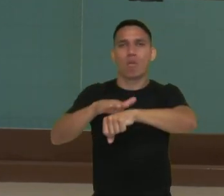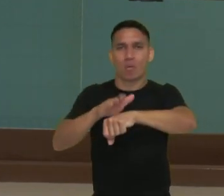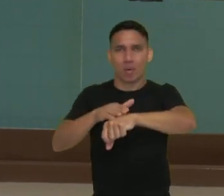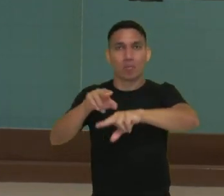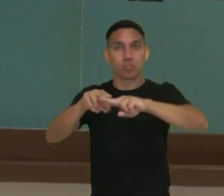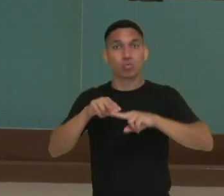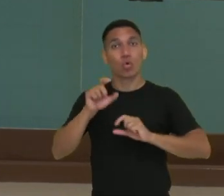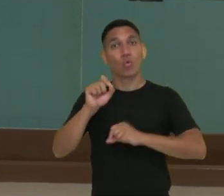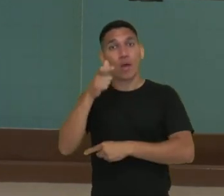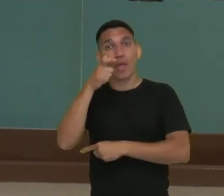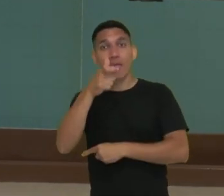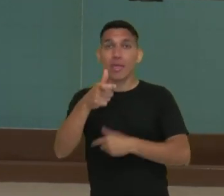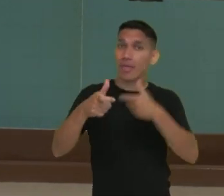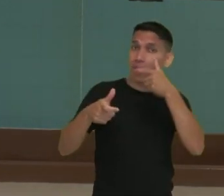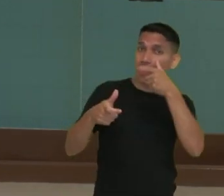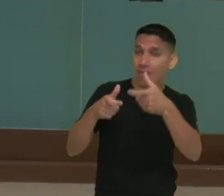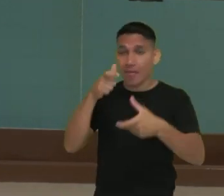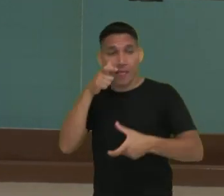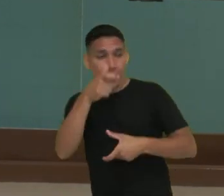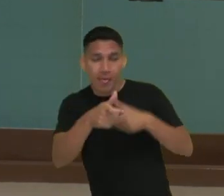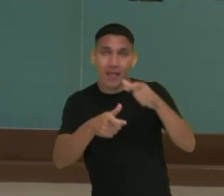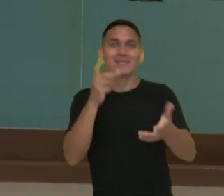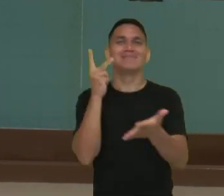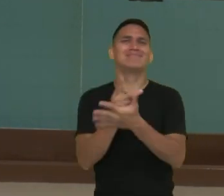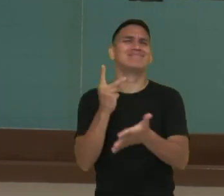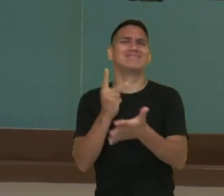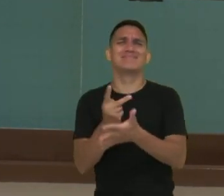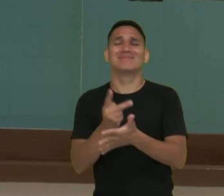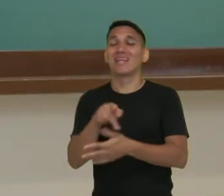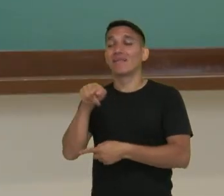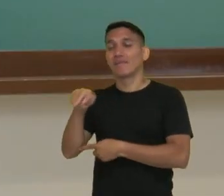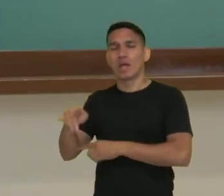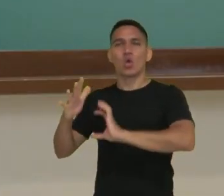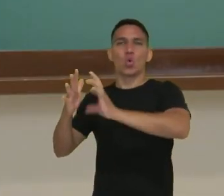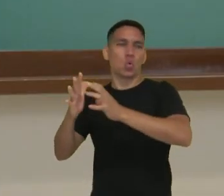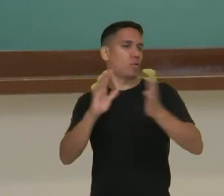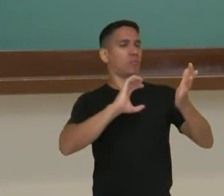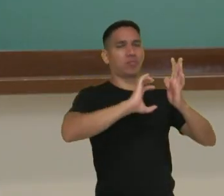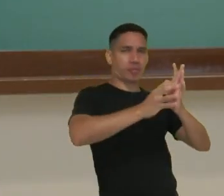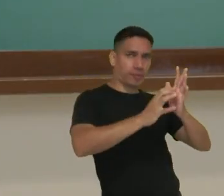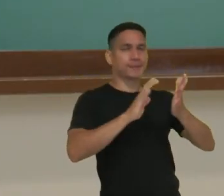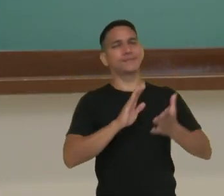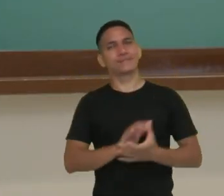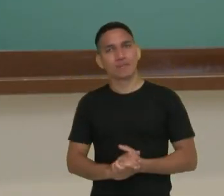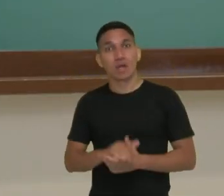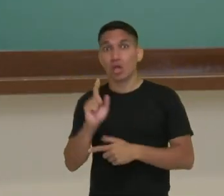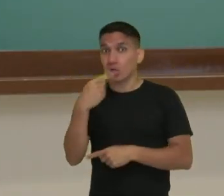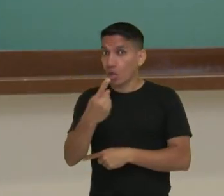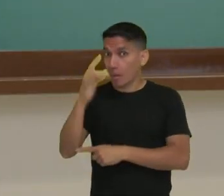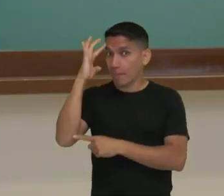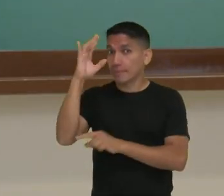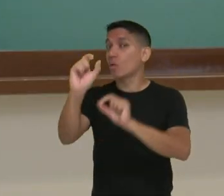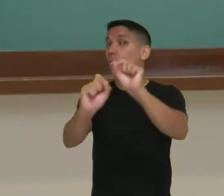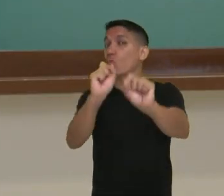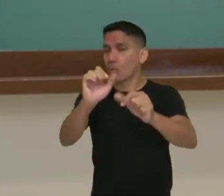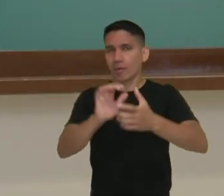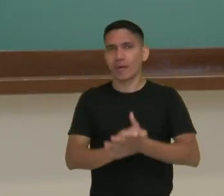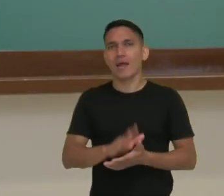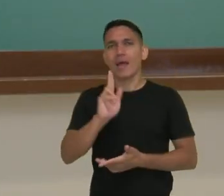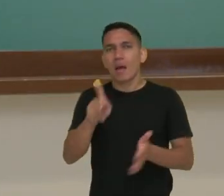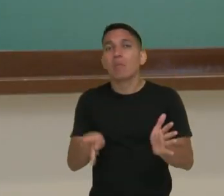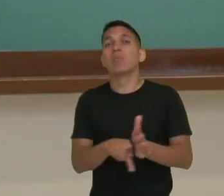estavam sempre nas mãos desses grupos políticos que a gente tem que pensar o seguinte, que faziam parte